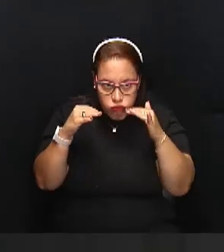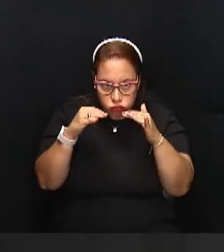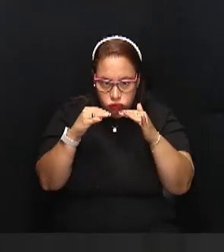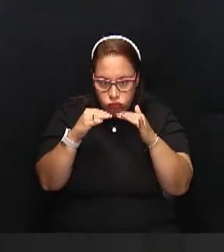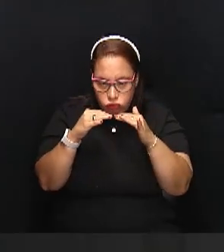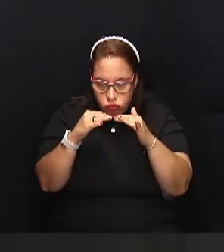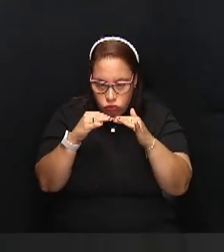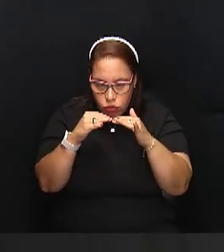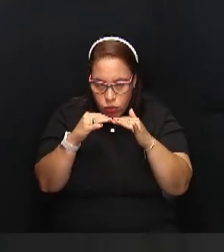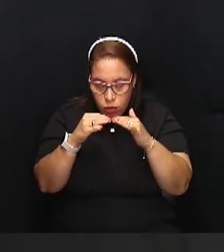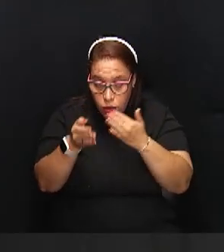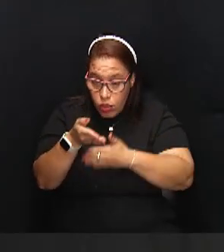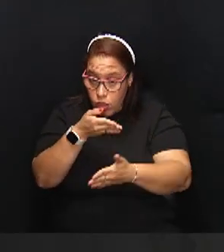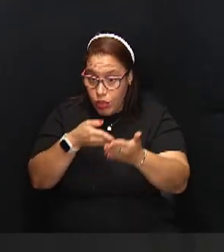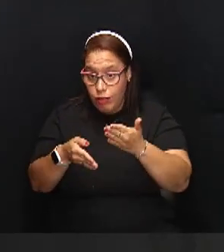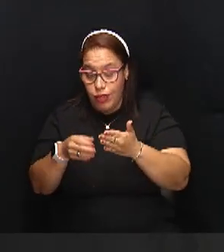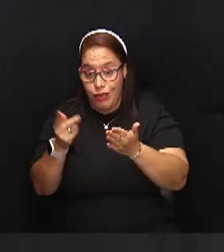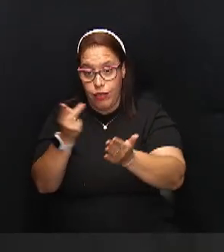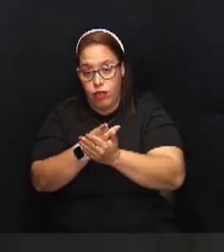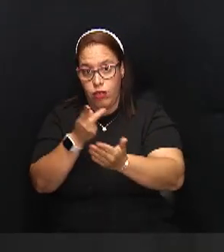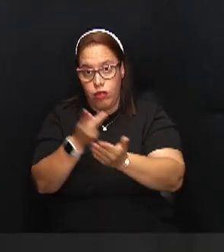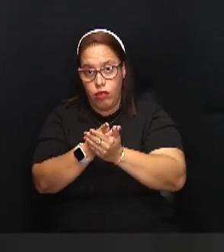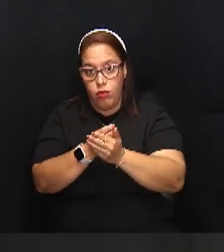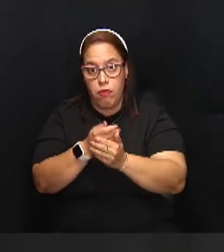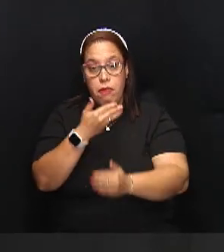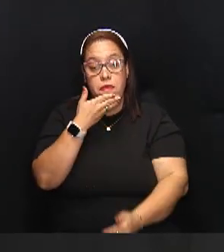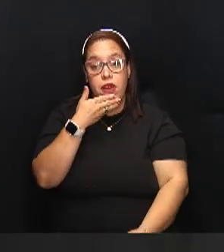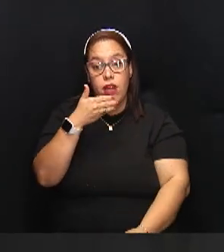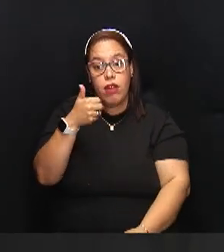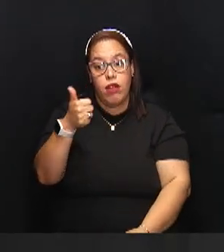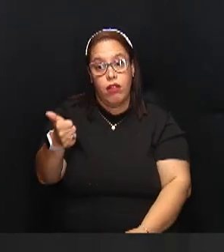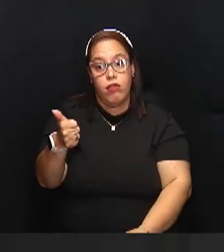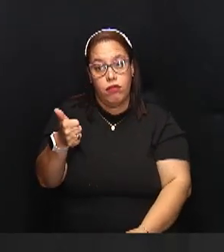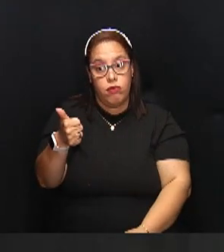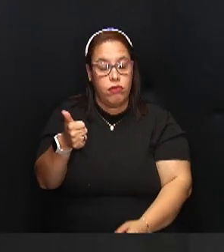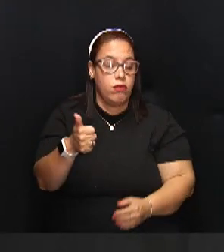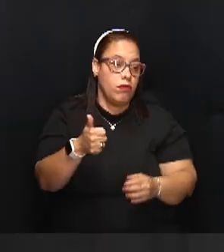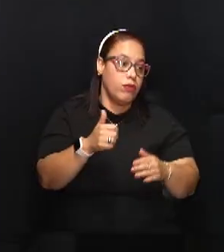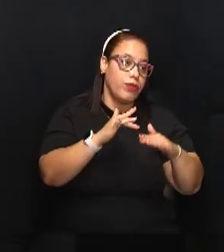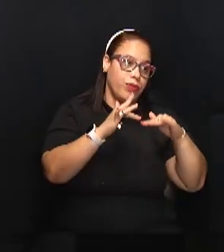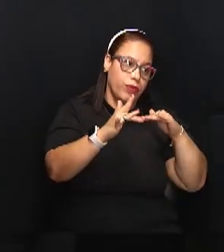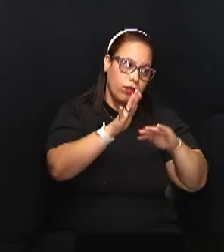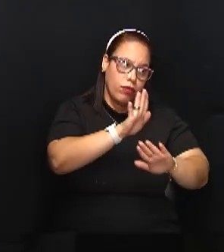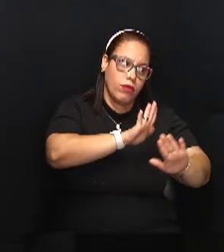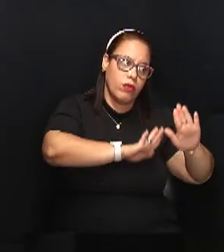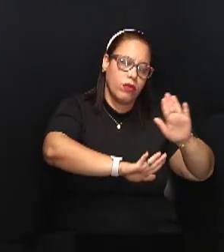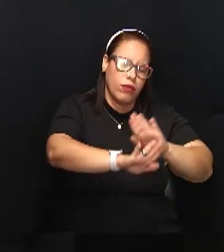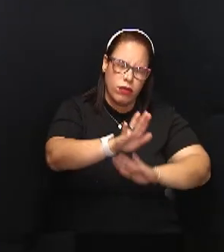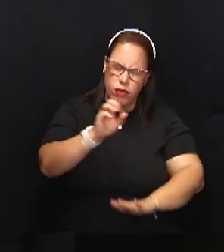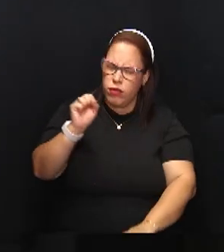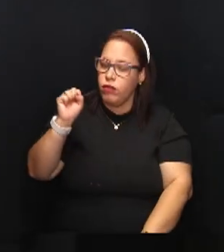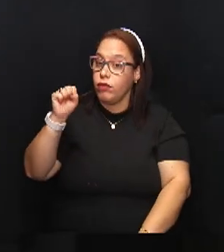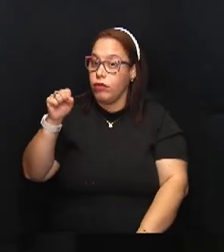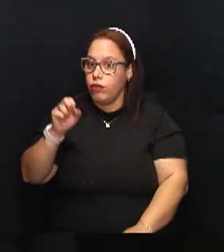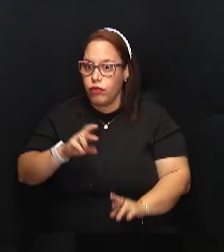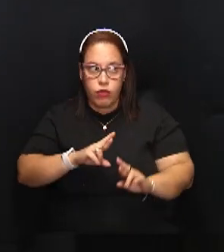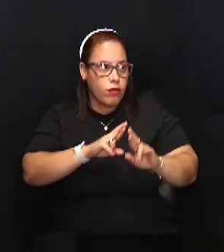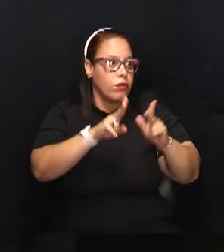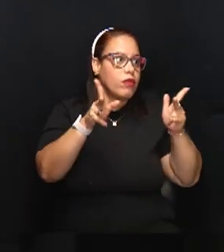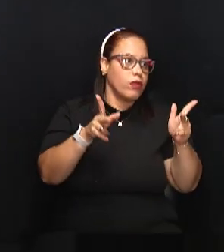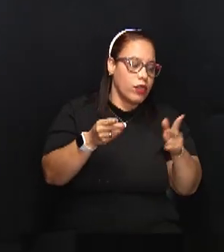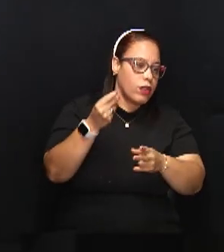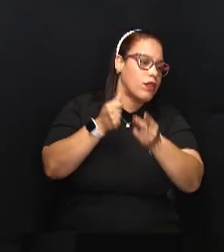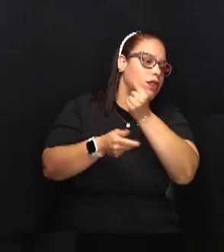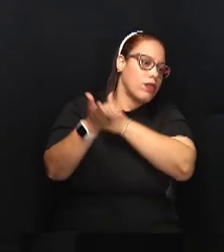uma conduta ilibada, ótimo, melhor ainda. Hoje tem rede social, tem que tomar bastante cuidado, né? É bem diferente de alguns